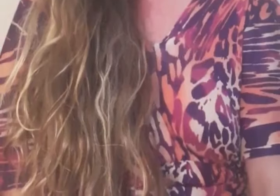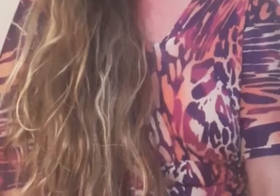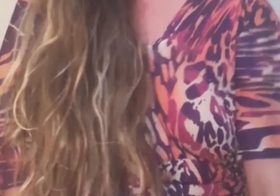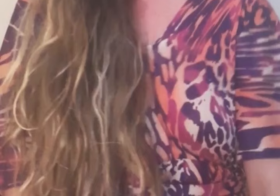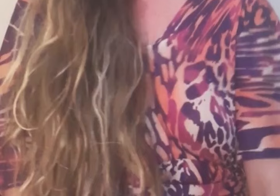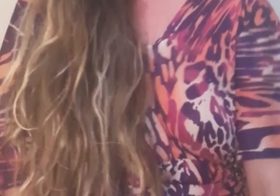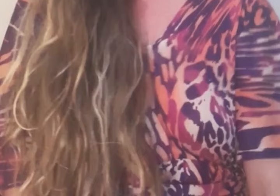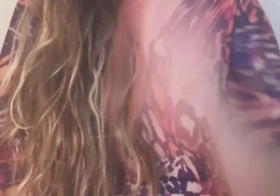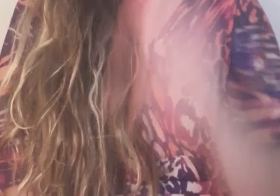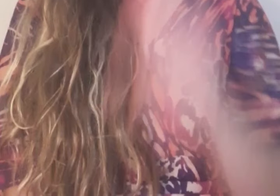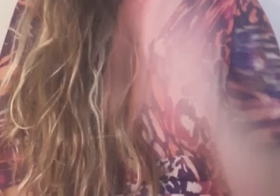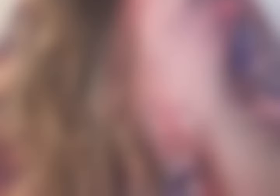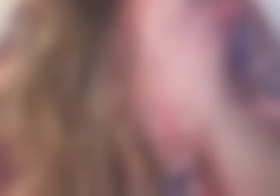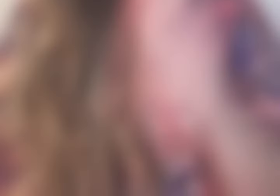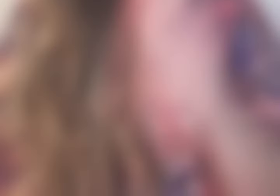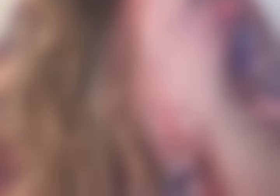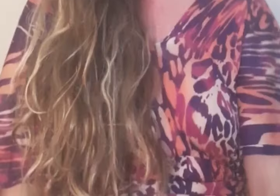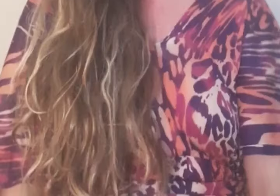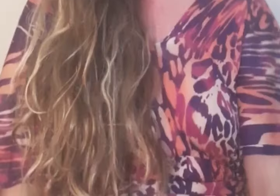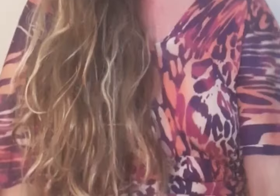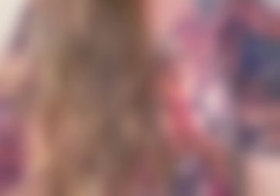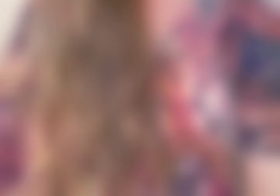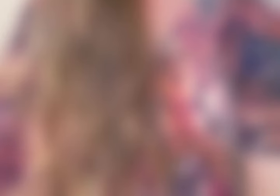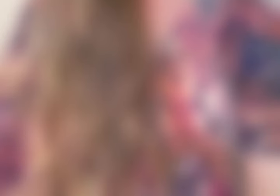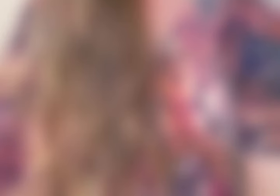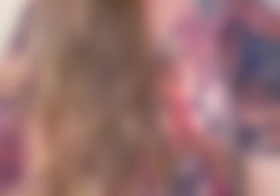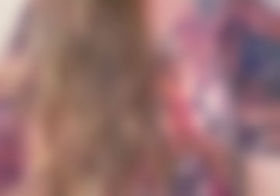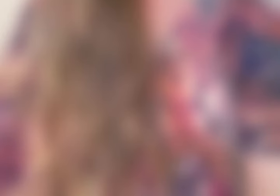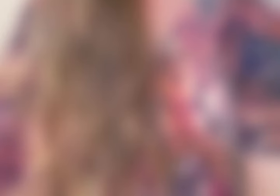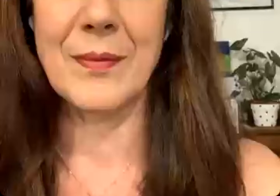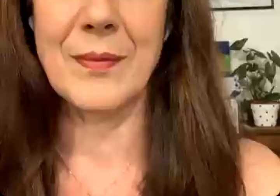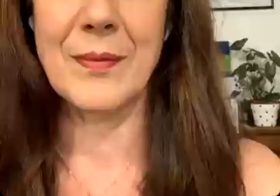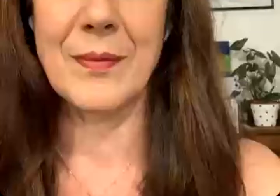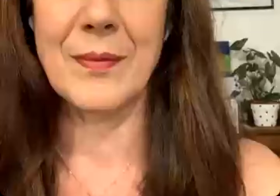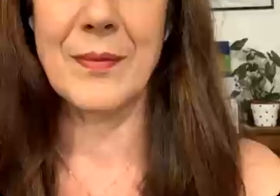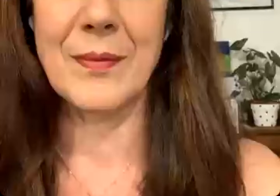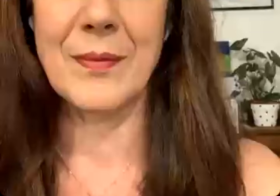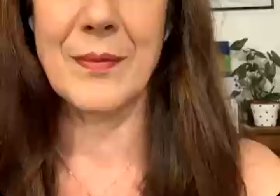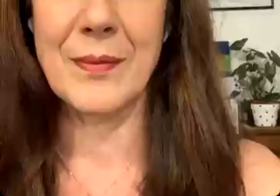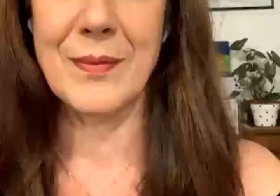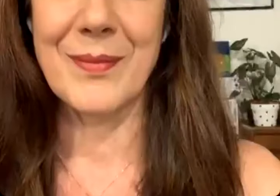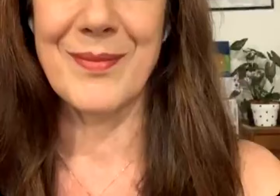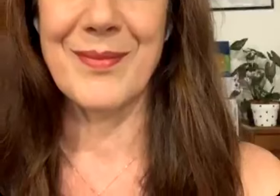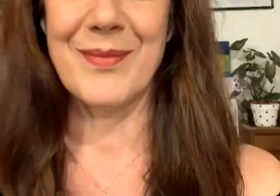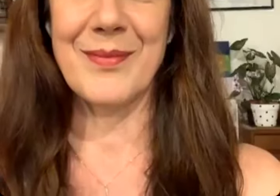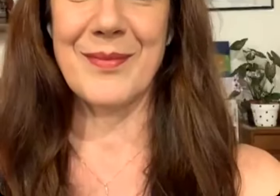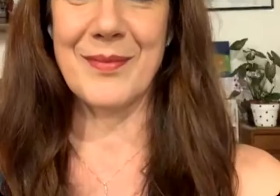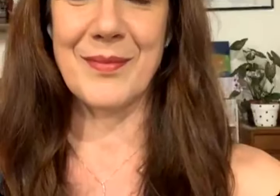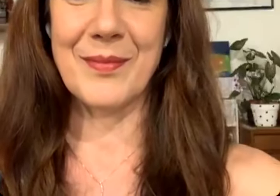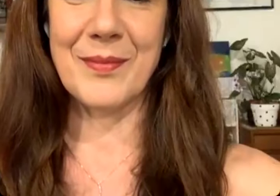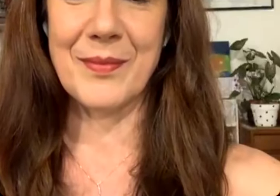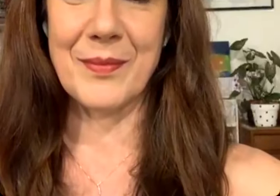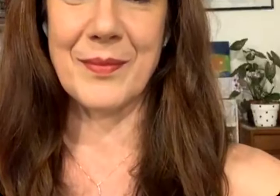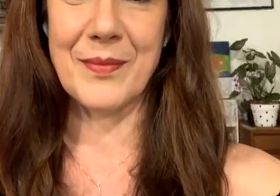solicita também. Tem ali solicitar entrar na live. E aí, gente vai ter aqui, nós quatro.